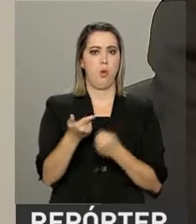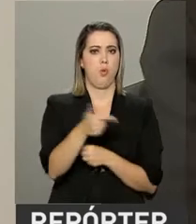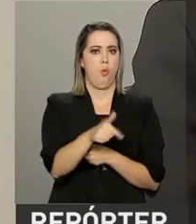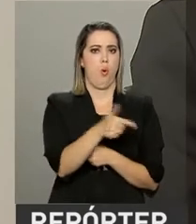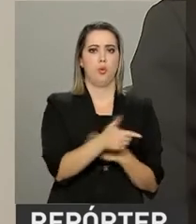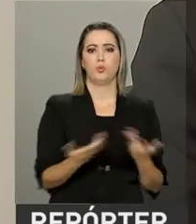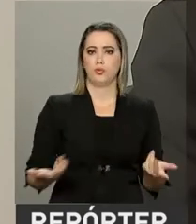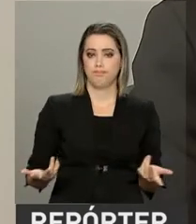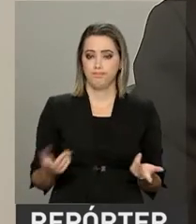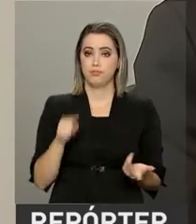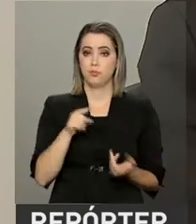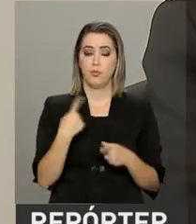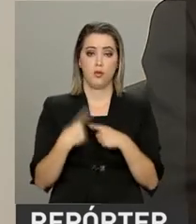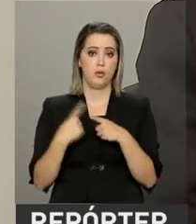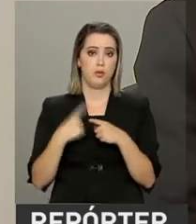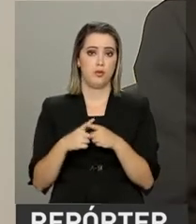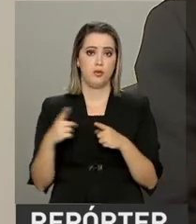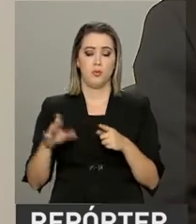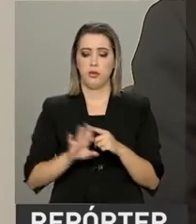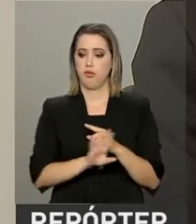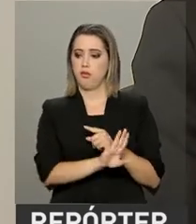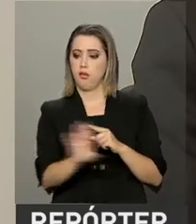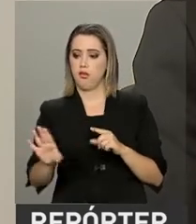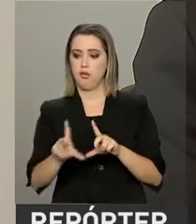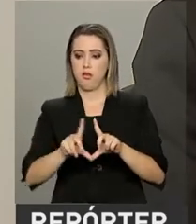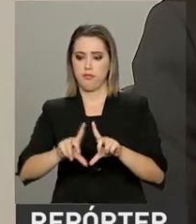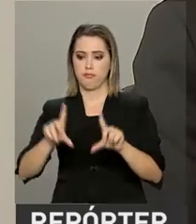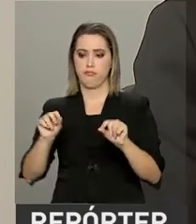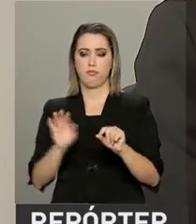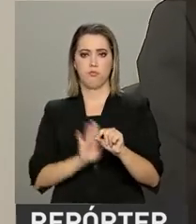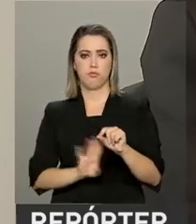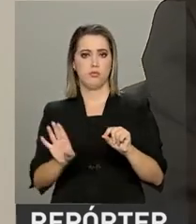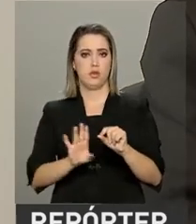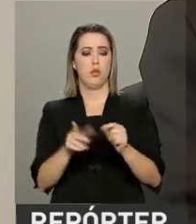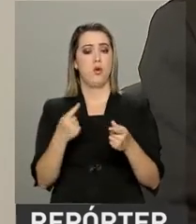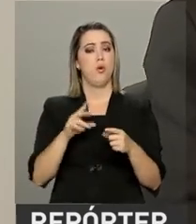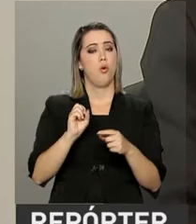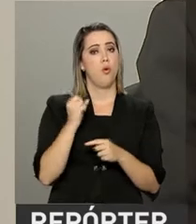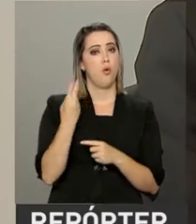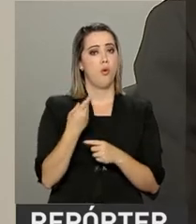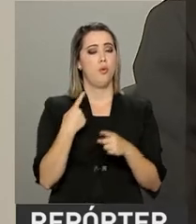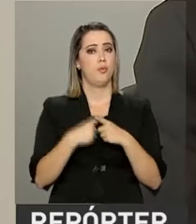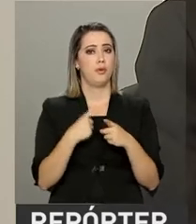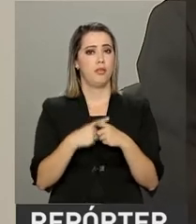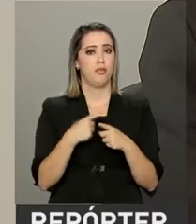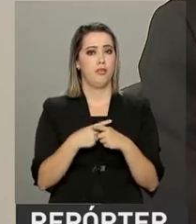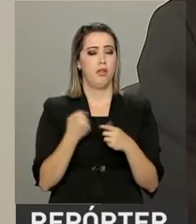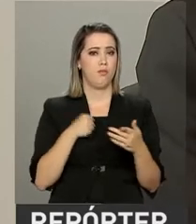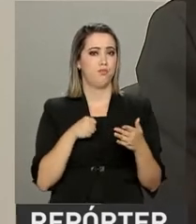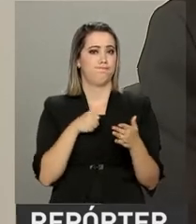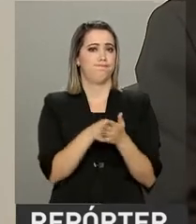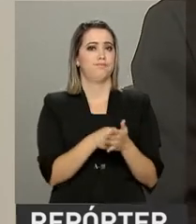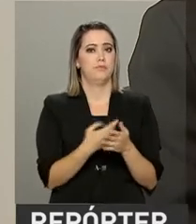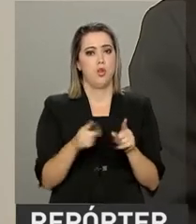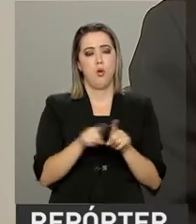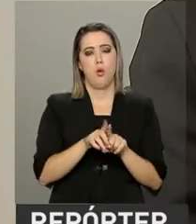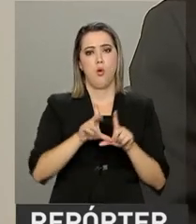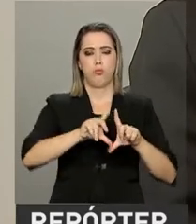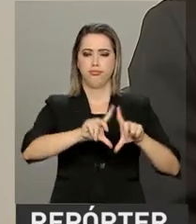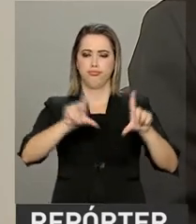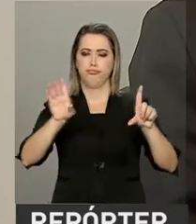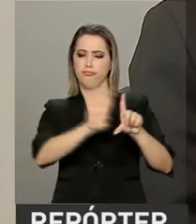quer seja porque tem um adesivo que o seu veículo não tem ou porque têm um amassado ou porque têm uma película